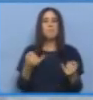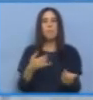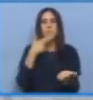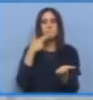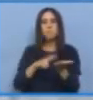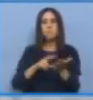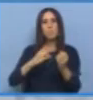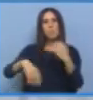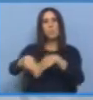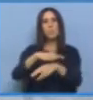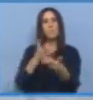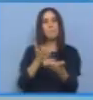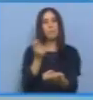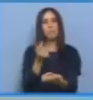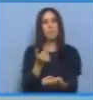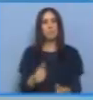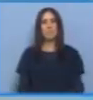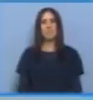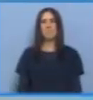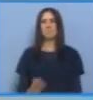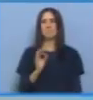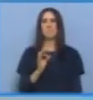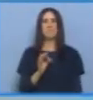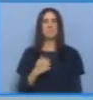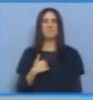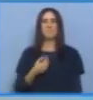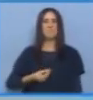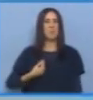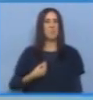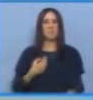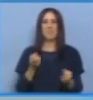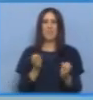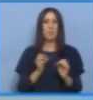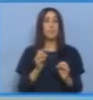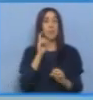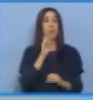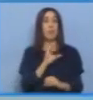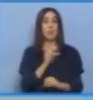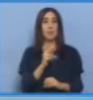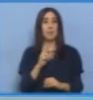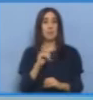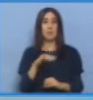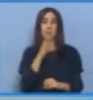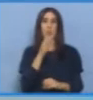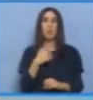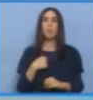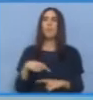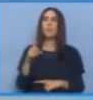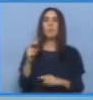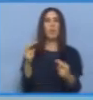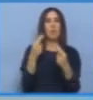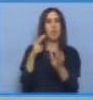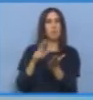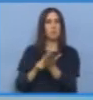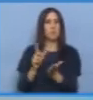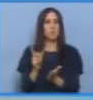a sociedade? Sinceramente, não. Não me preocupa pelo que disse a Catarina. Eu não vou para ser reconhecido